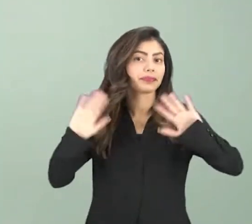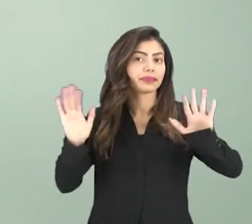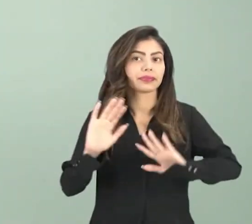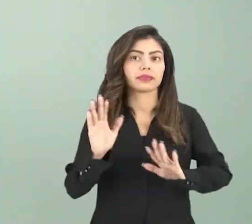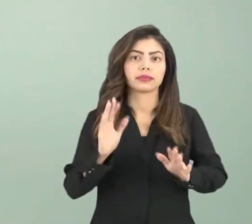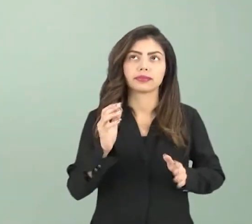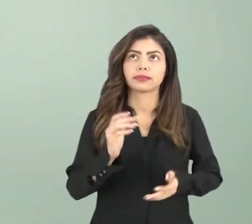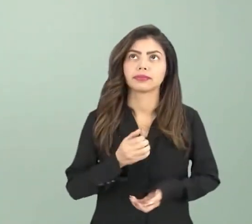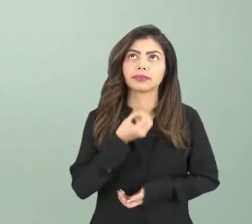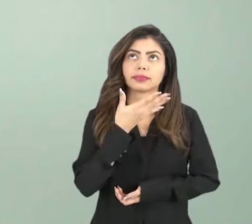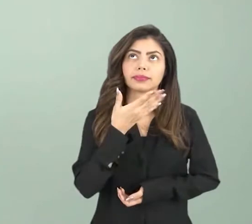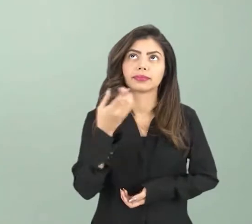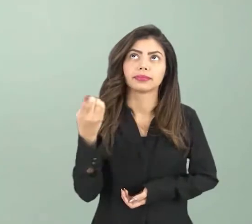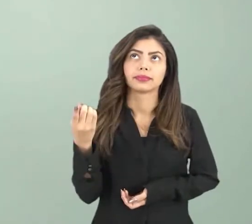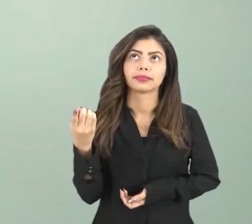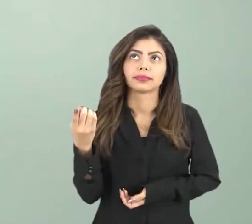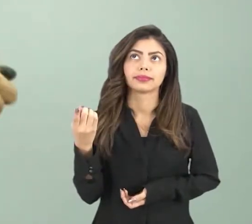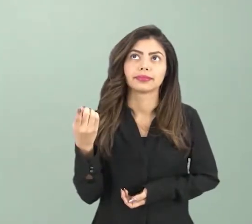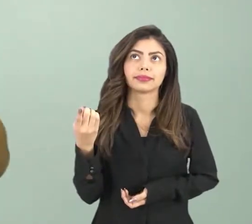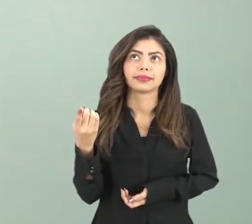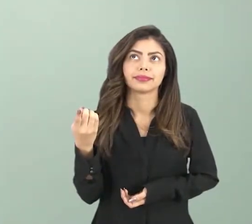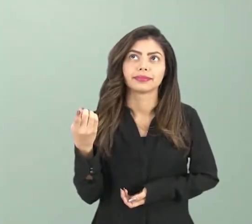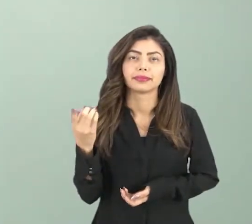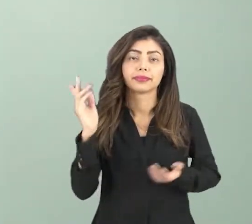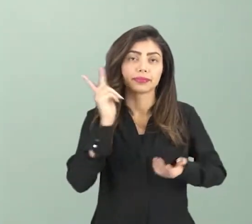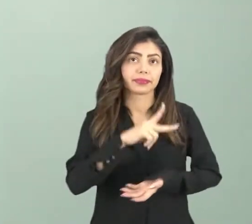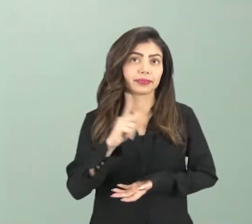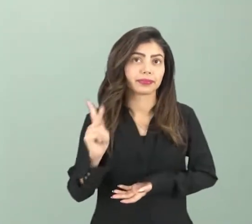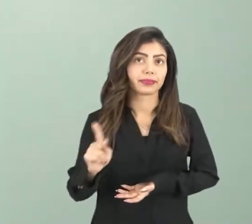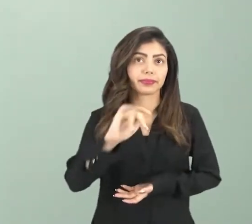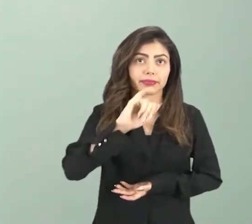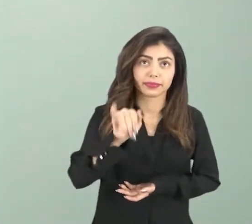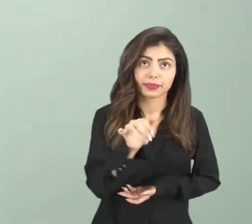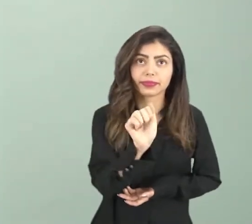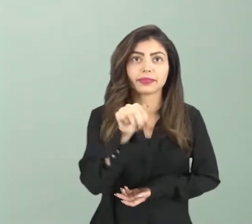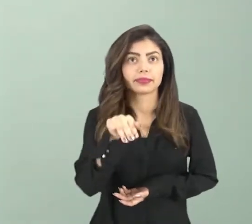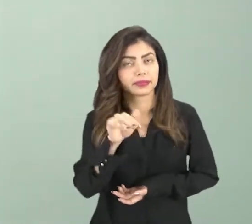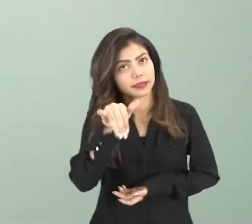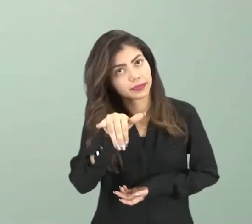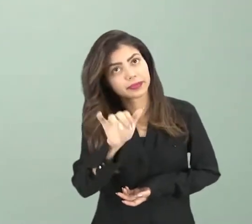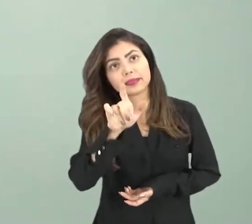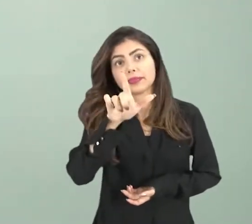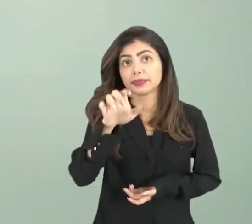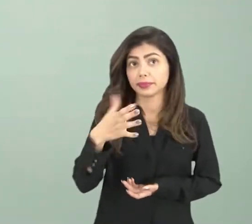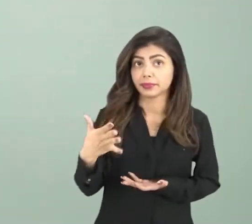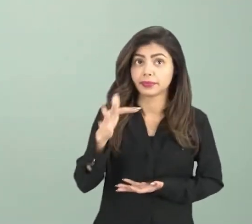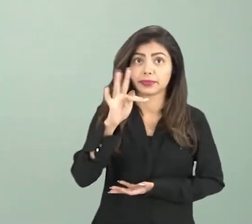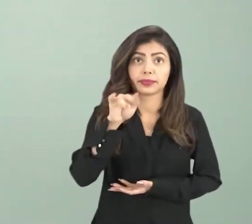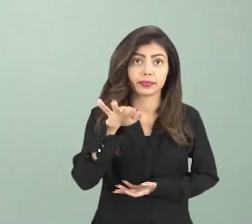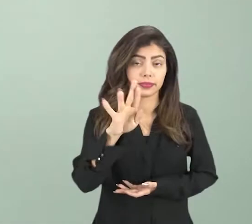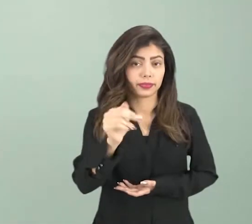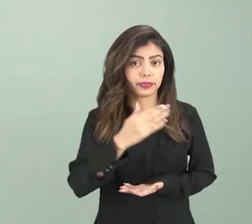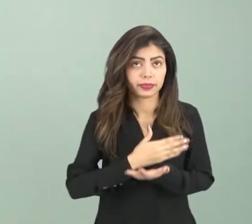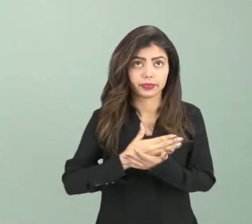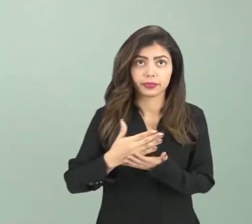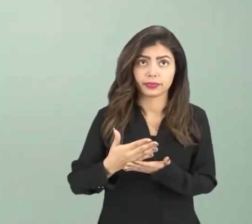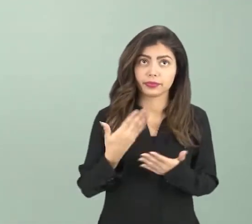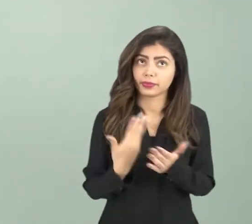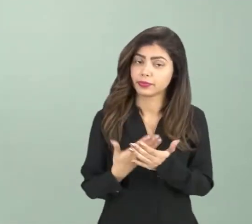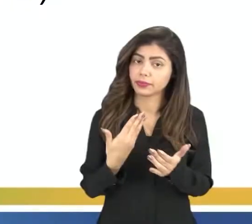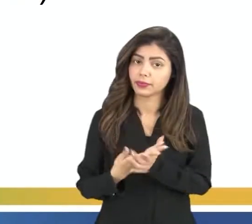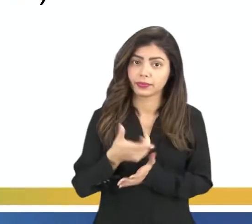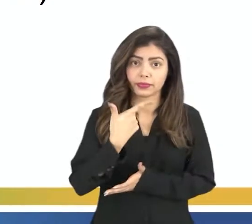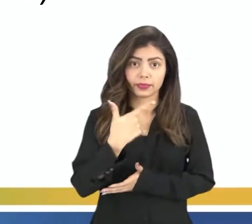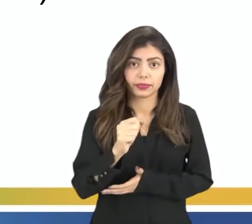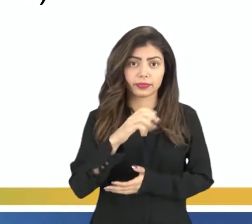Bom dia, tudo bem? Aqui quem fala é a professora Jamile Fontinelli. Hoje nós vamos iniciar a nossa aula de língua portuguesa.